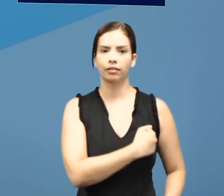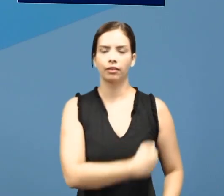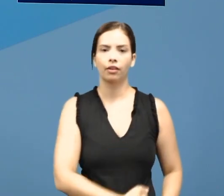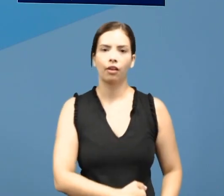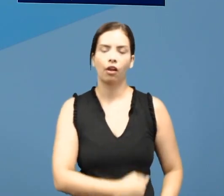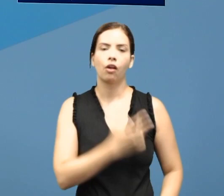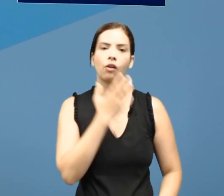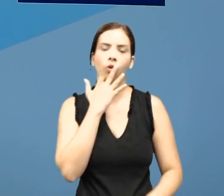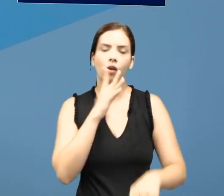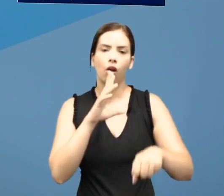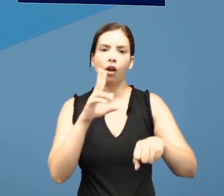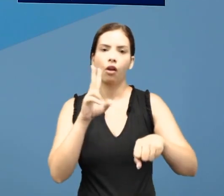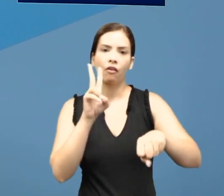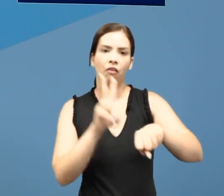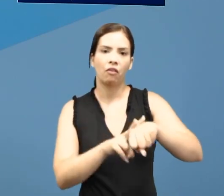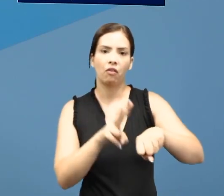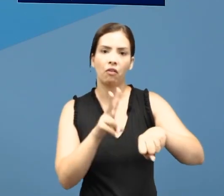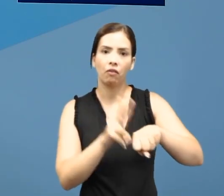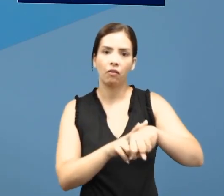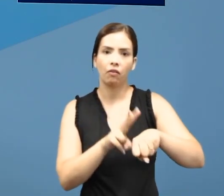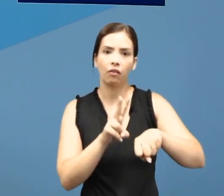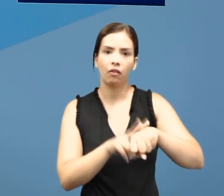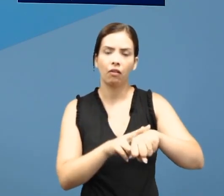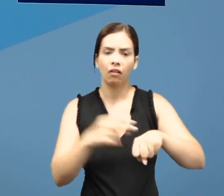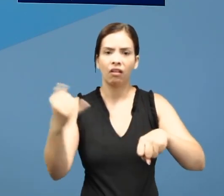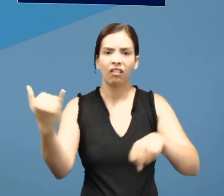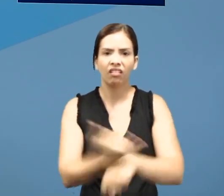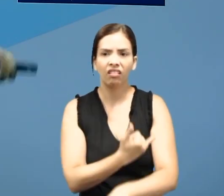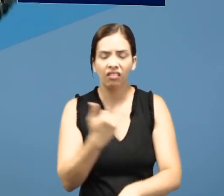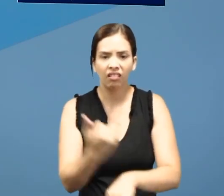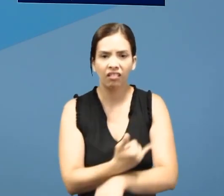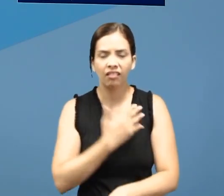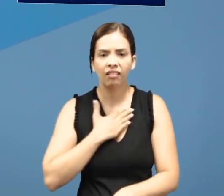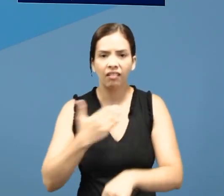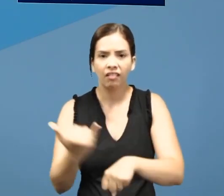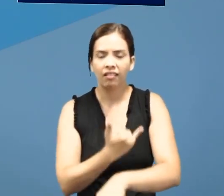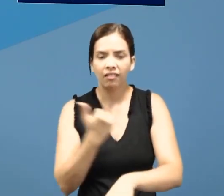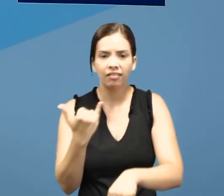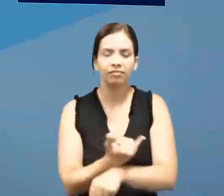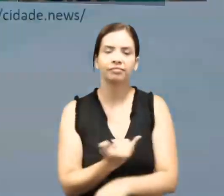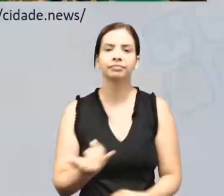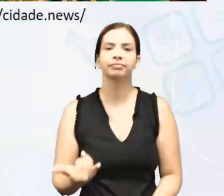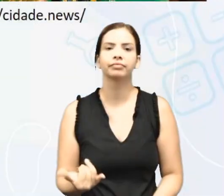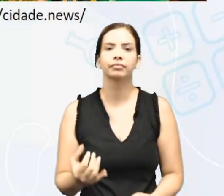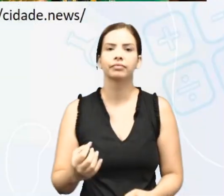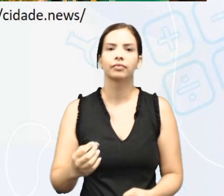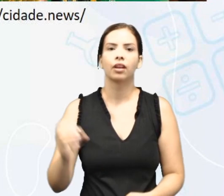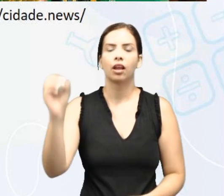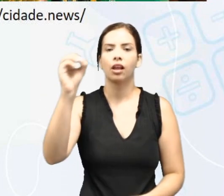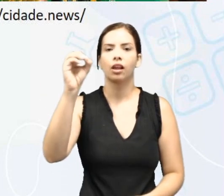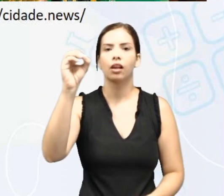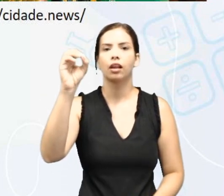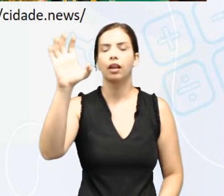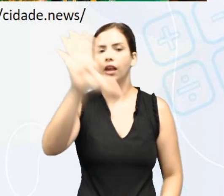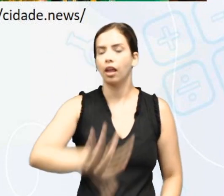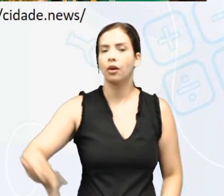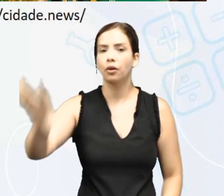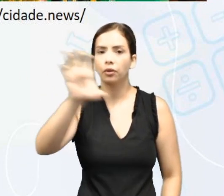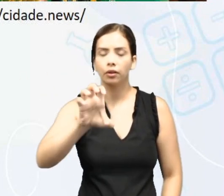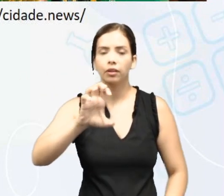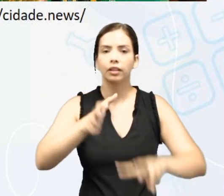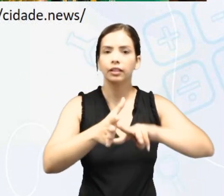como a cor da traição. Então, eles não usam muito. Na Europa, vai significar